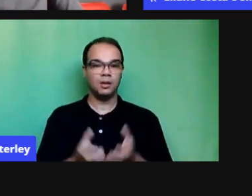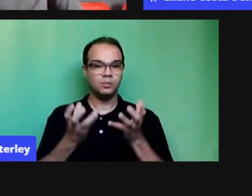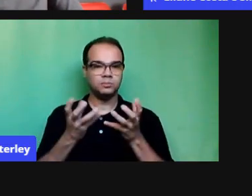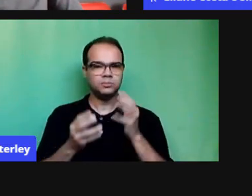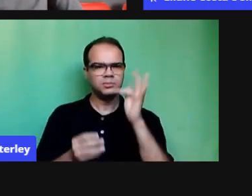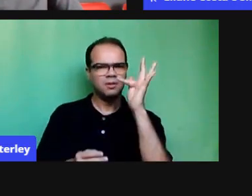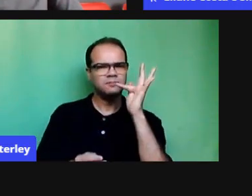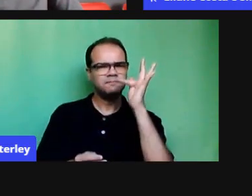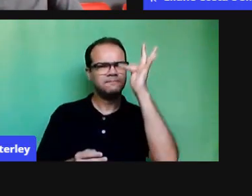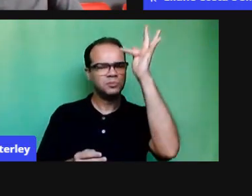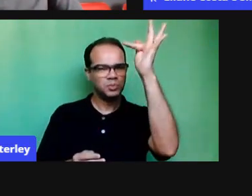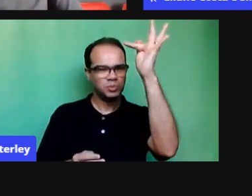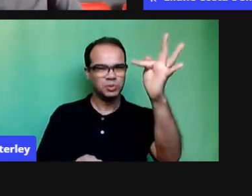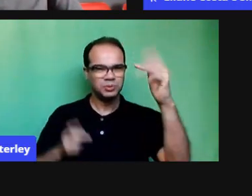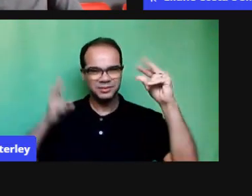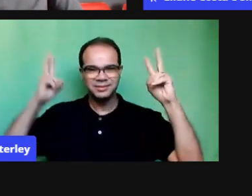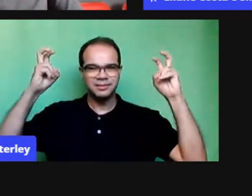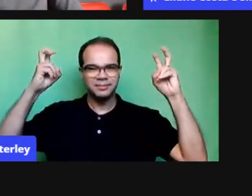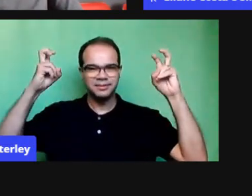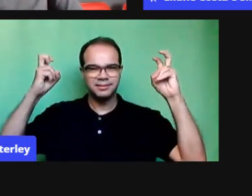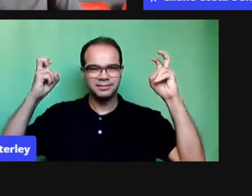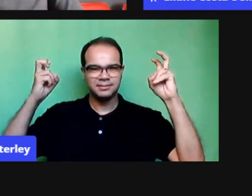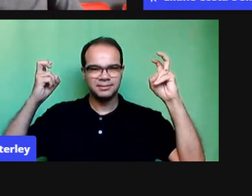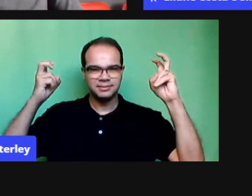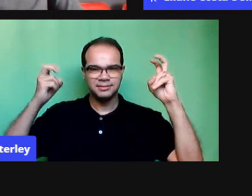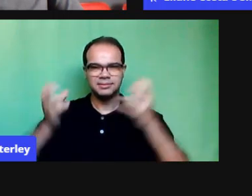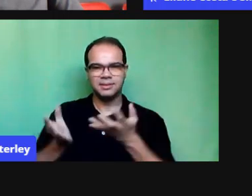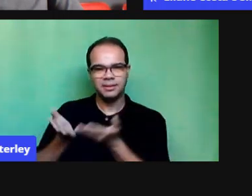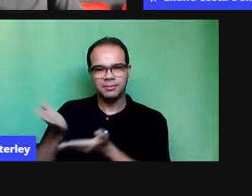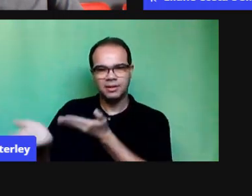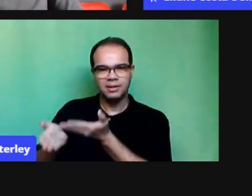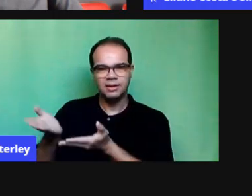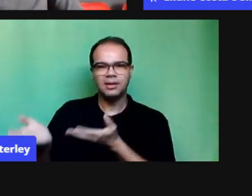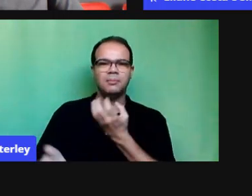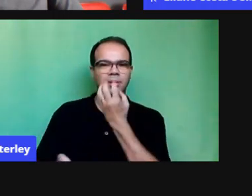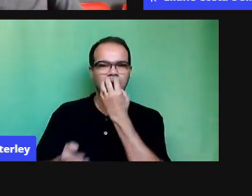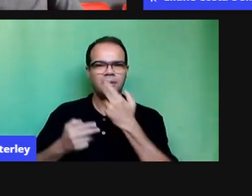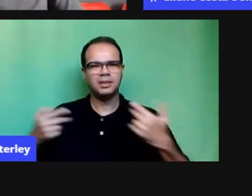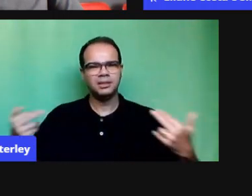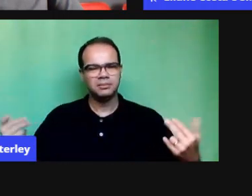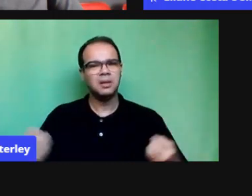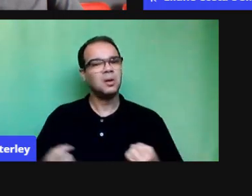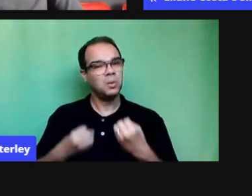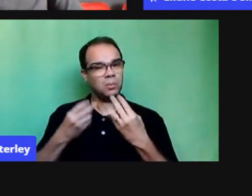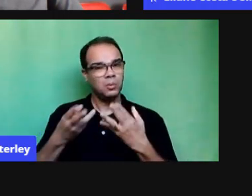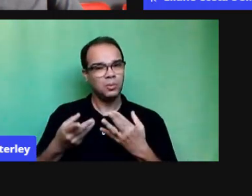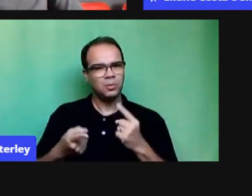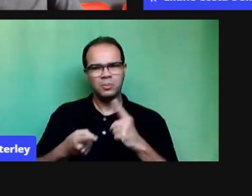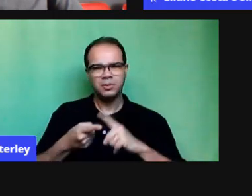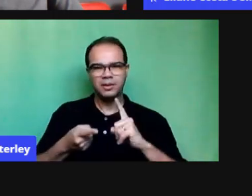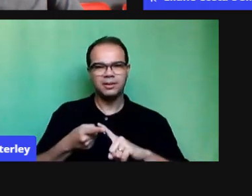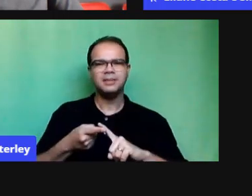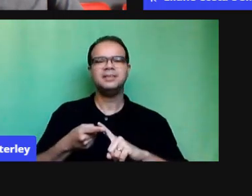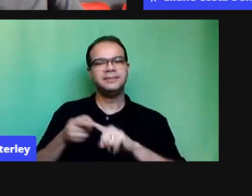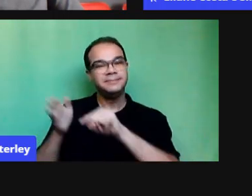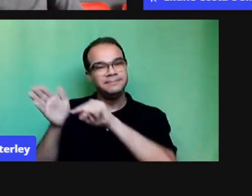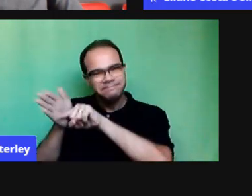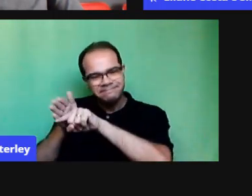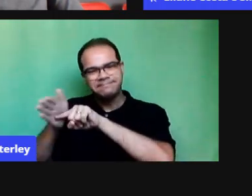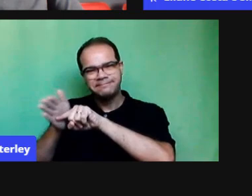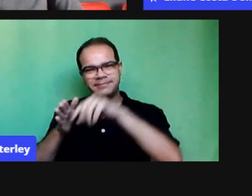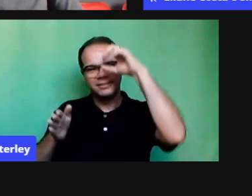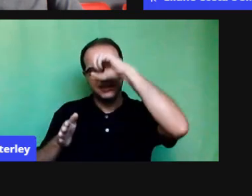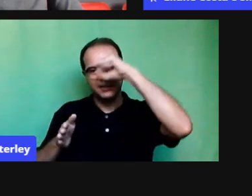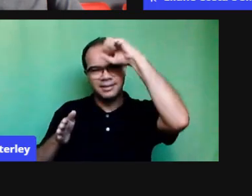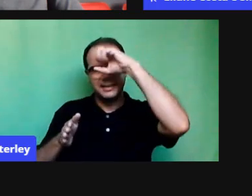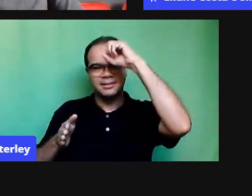discutindo esse tema junto aos professores, com mais aprofundamento, com mais tempo, já que são bastante complexos e a gente precisa ter um cuidado